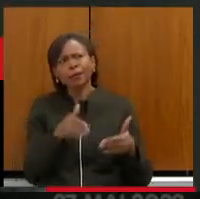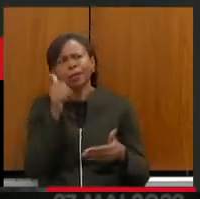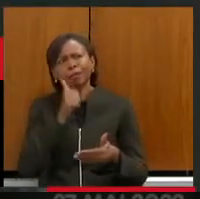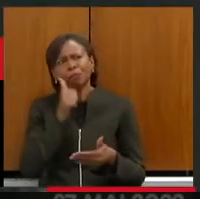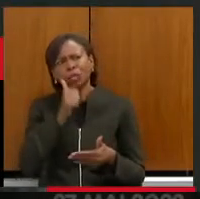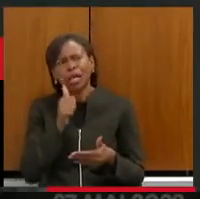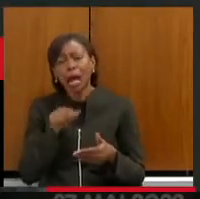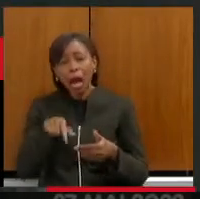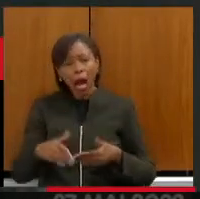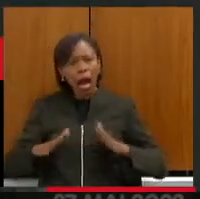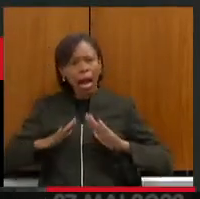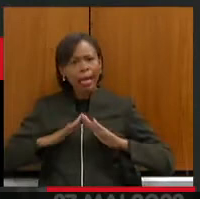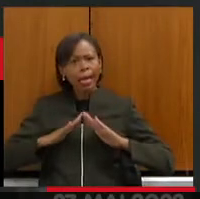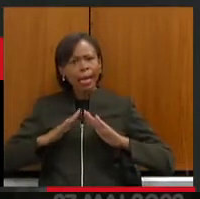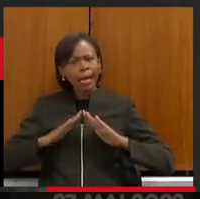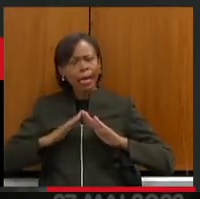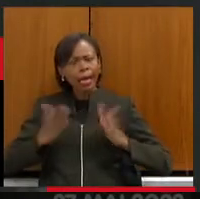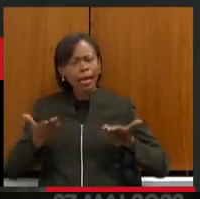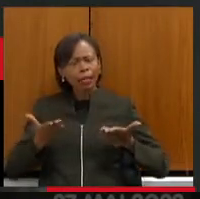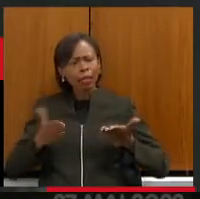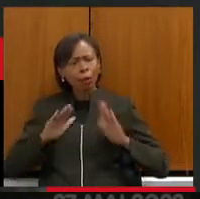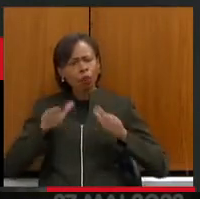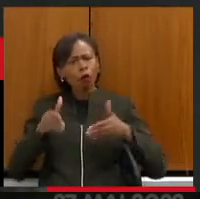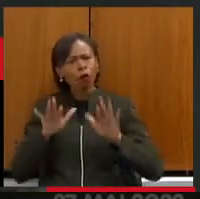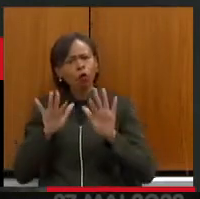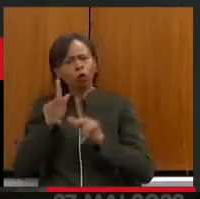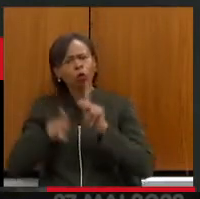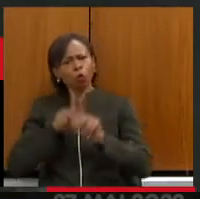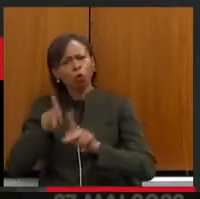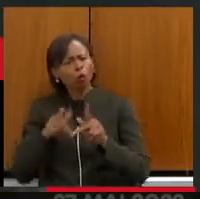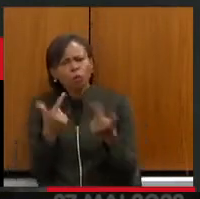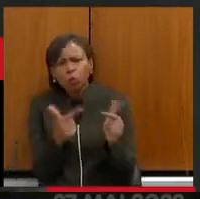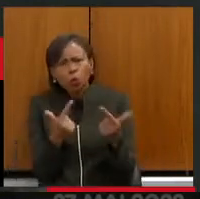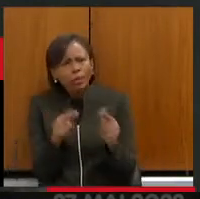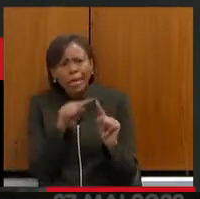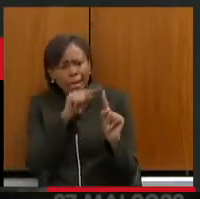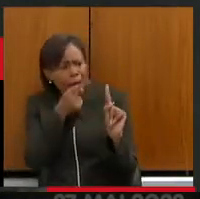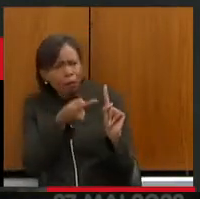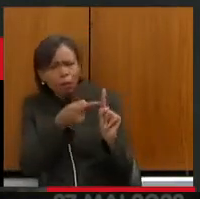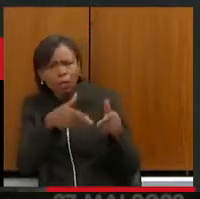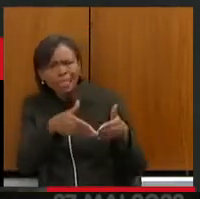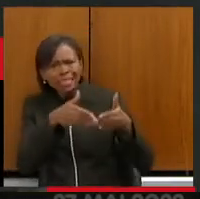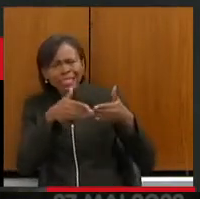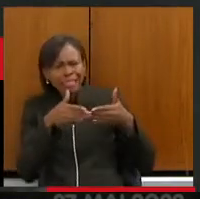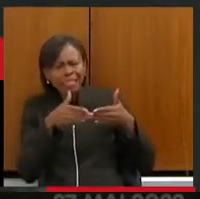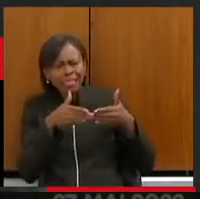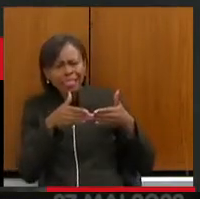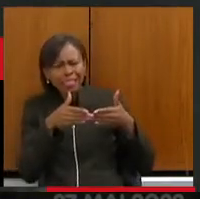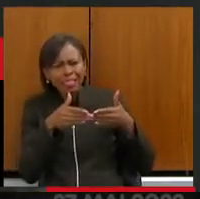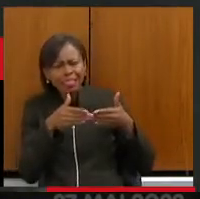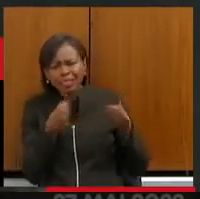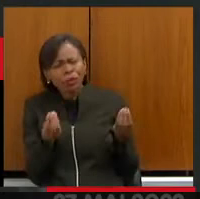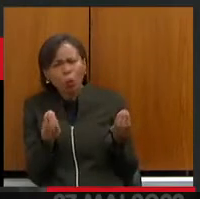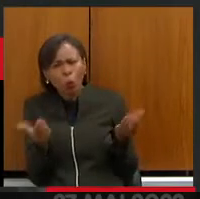casa que é do povo não tem o projeto de licença-maternidade fazer pontadas como a gente quer ser inserido na